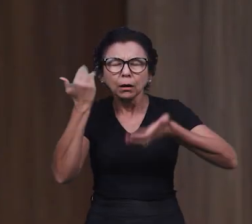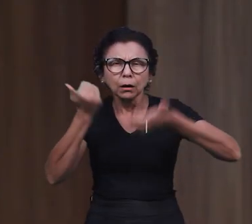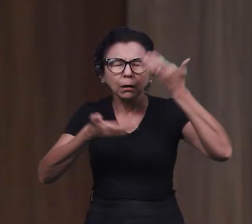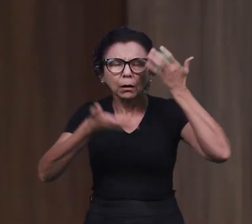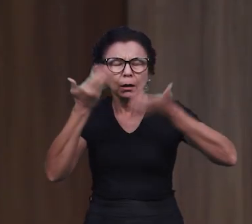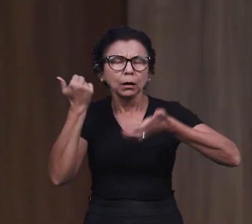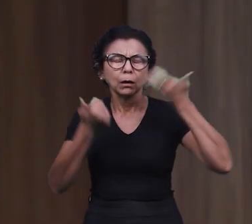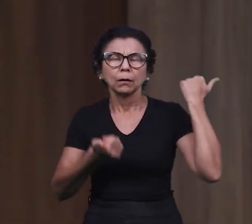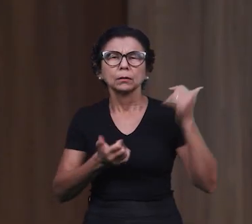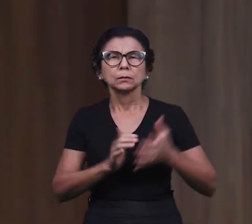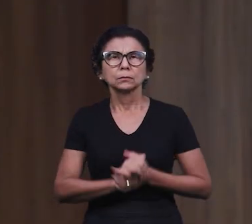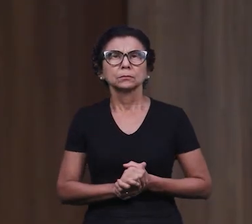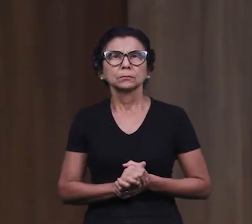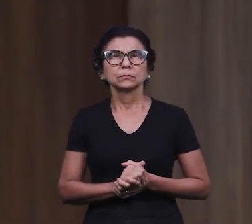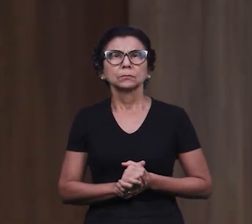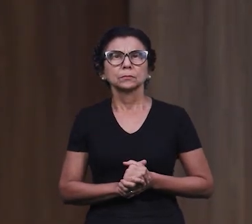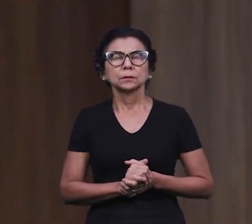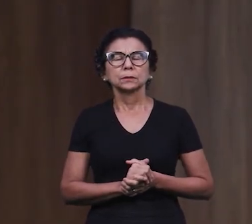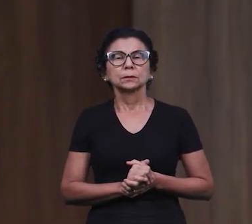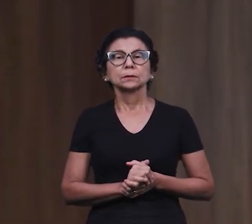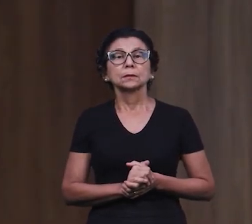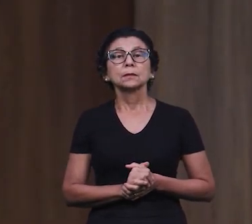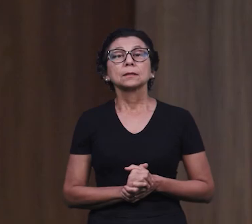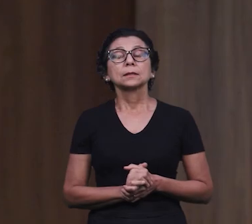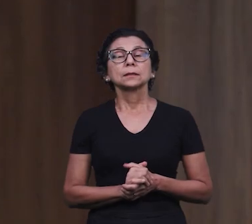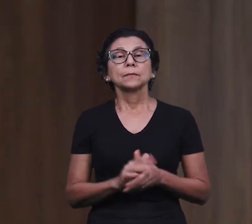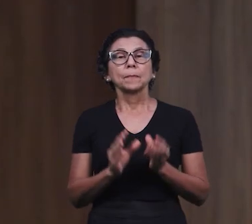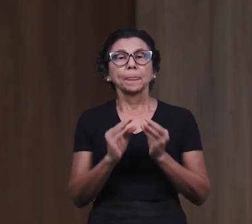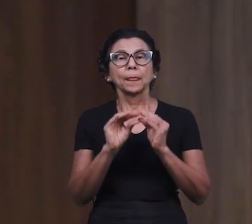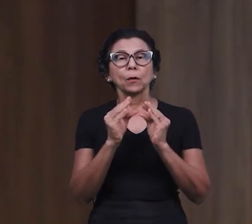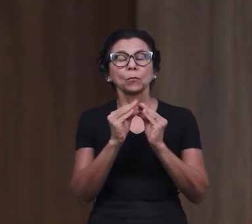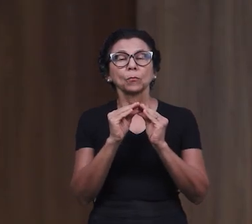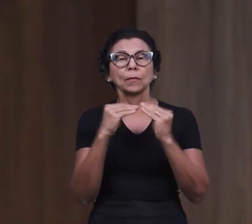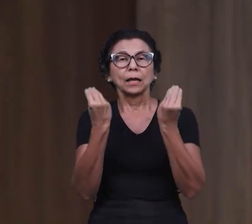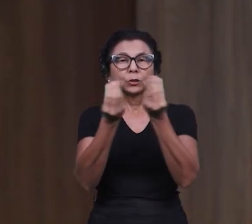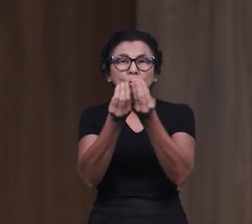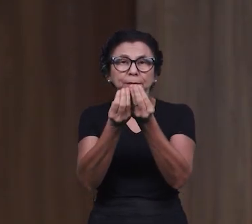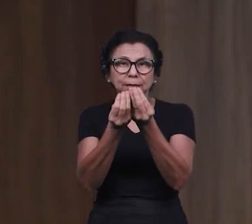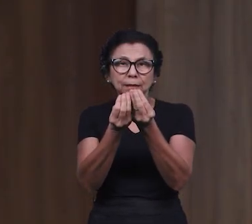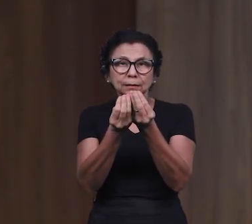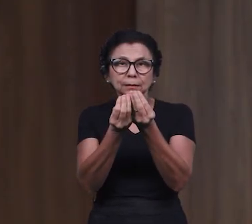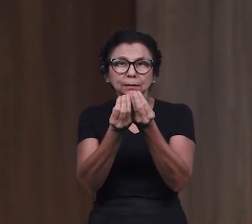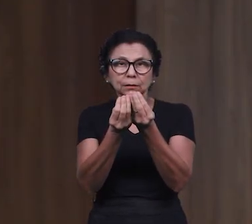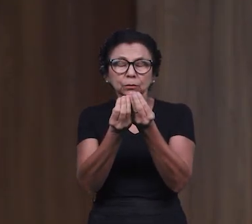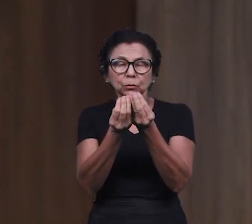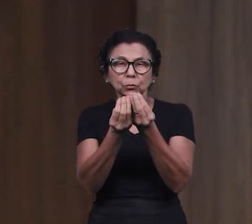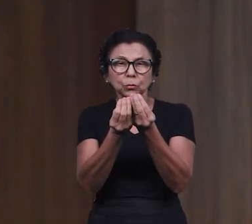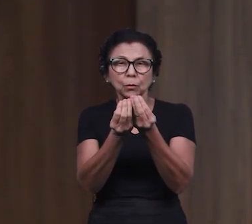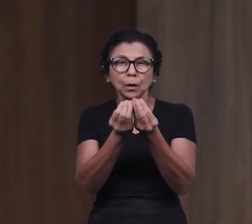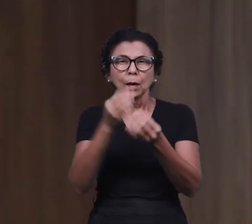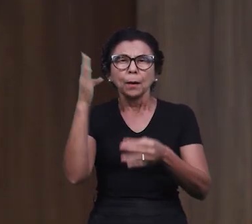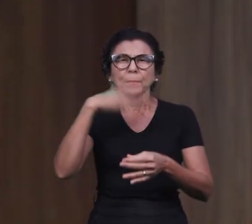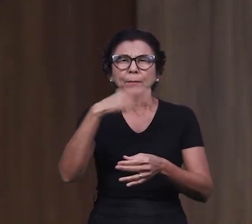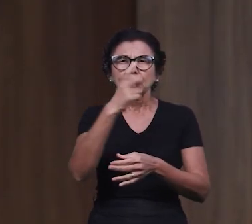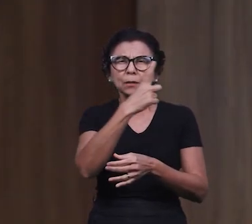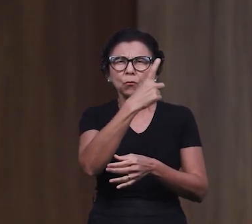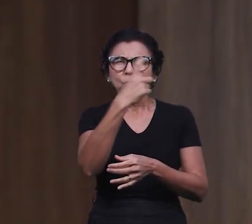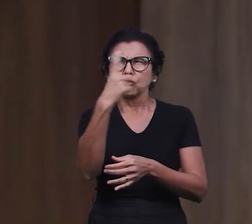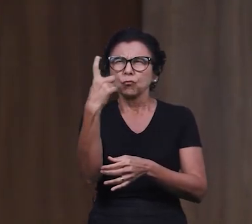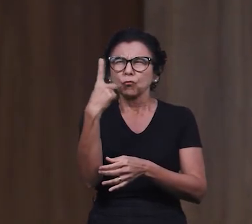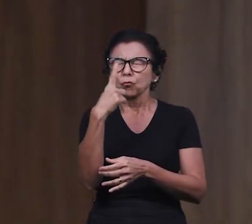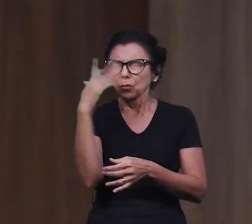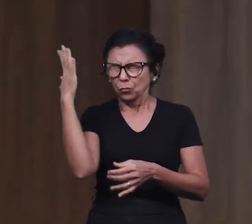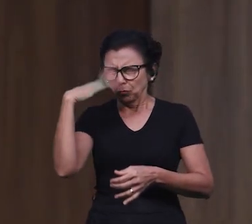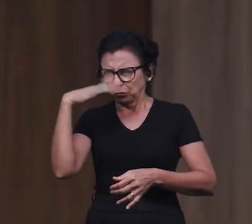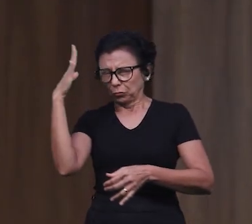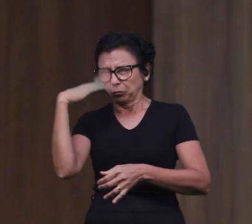retirar dos olhos a substância ativa do spray de pimenta. A água, nós já falamos aqui